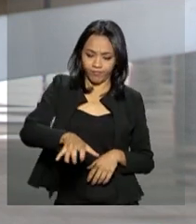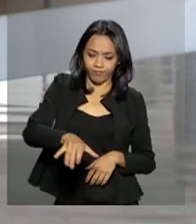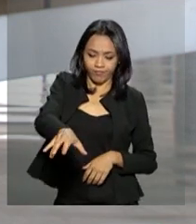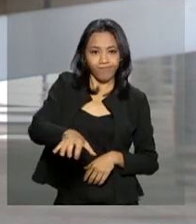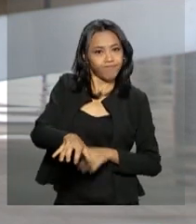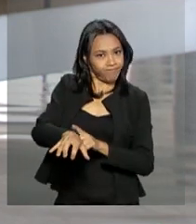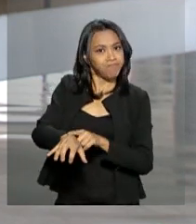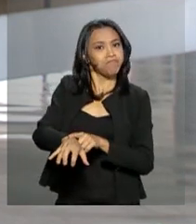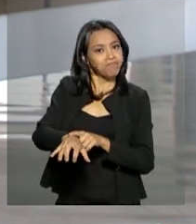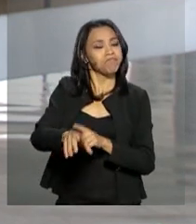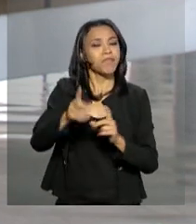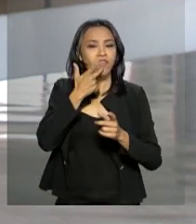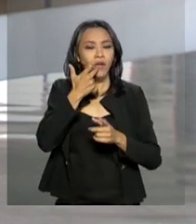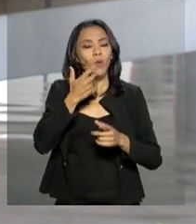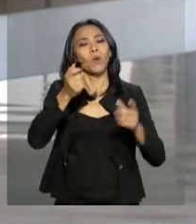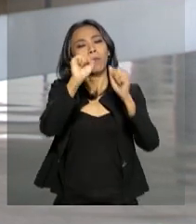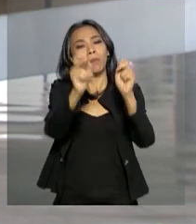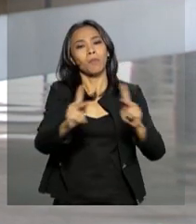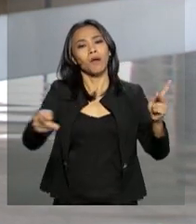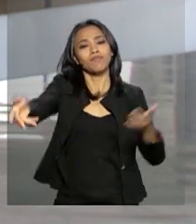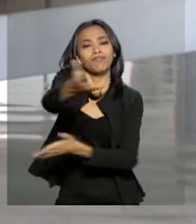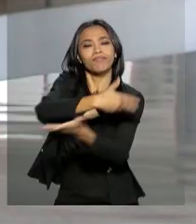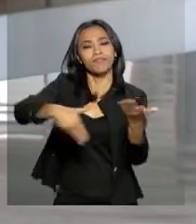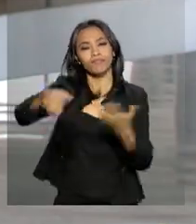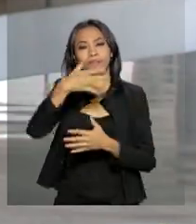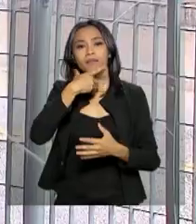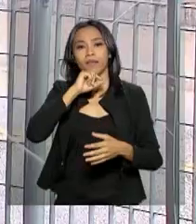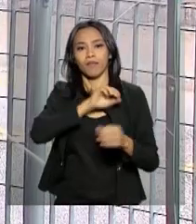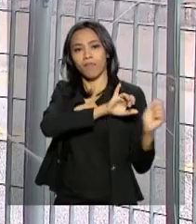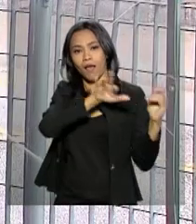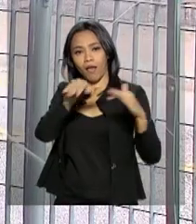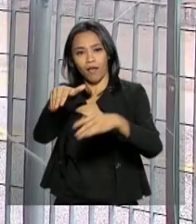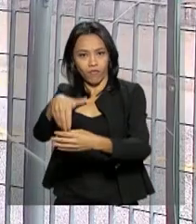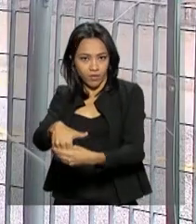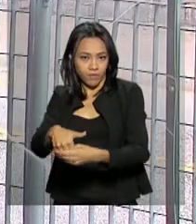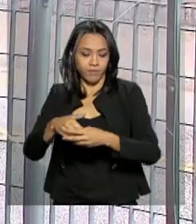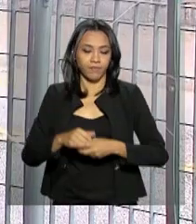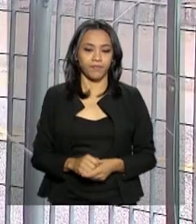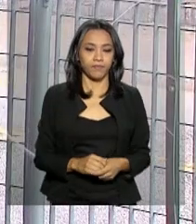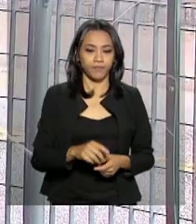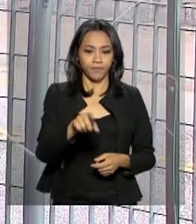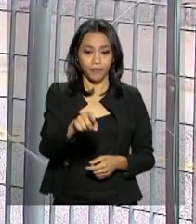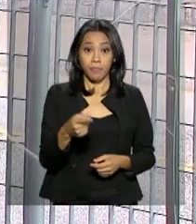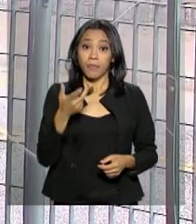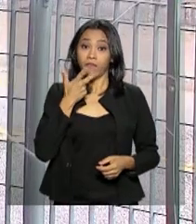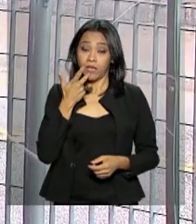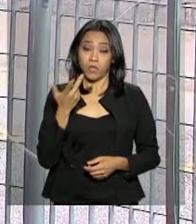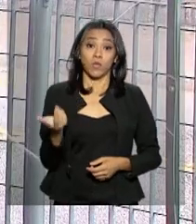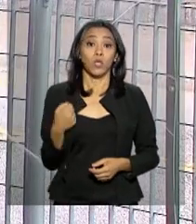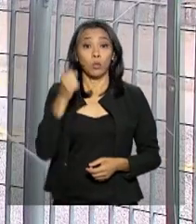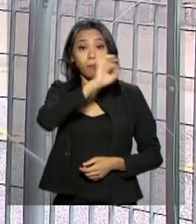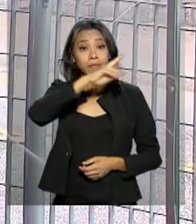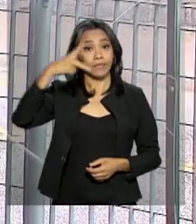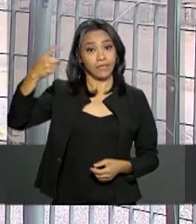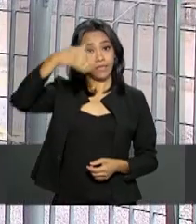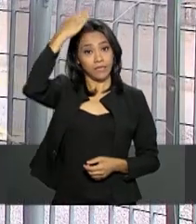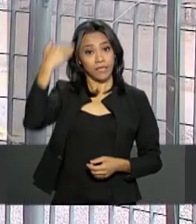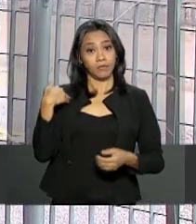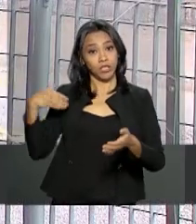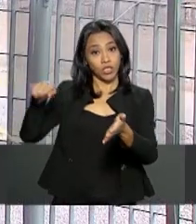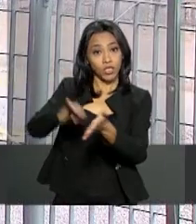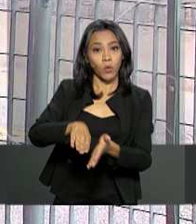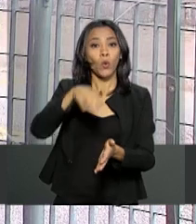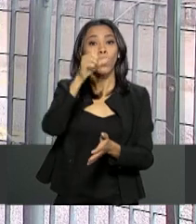pregou a harmonia entre os eleitores o presidente michel temer chegou por volta das oito e